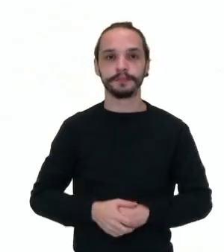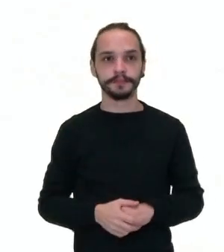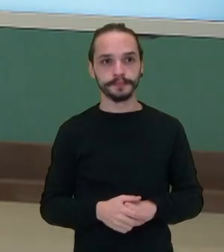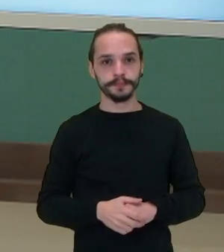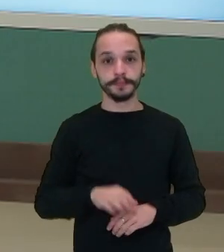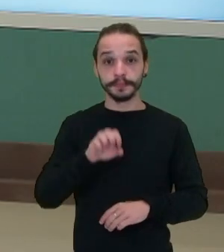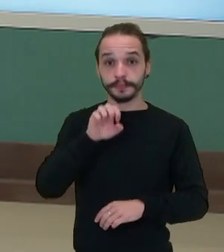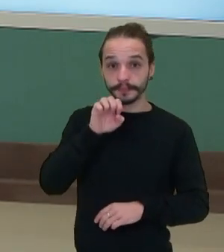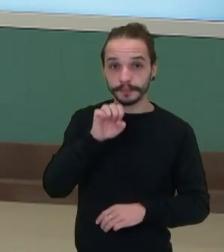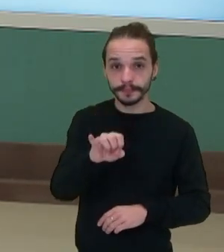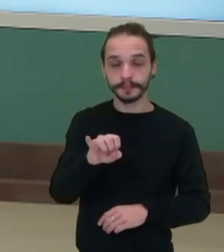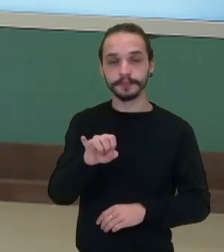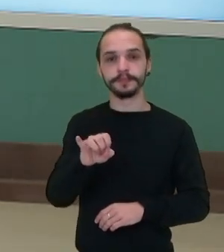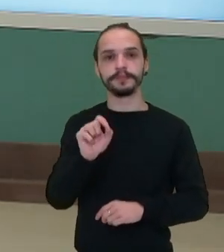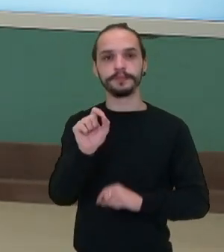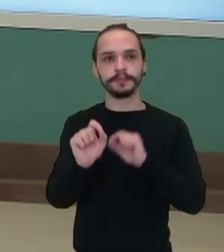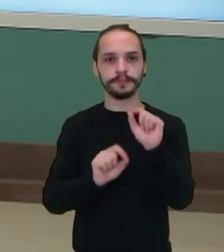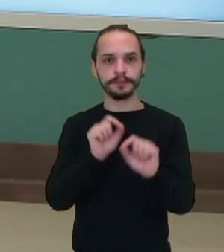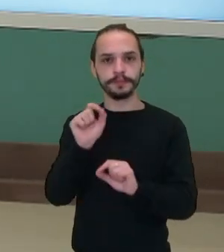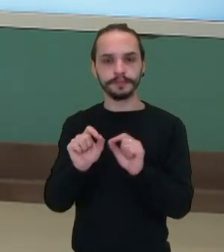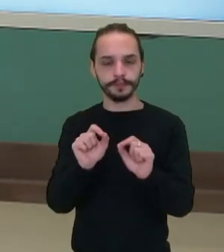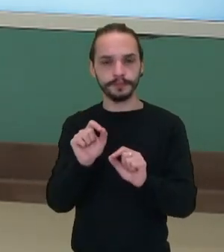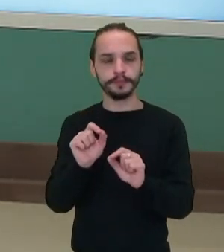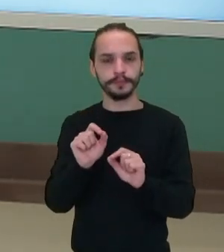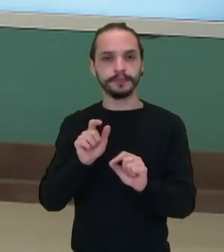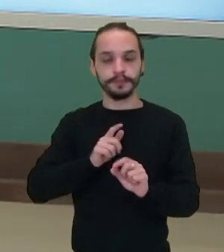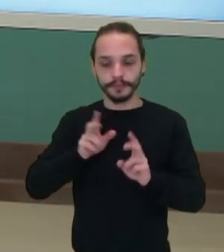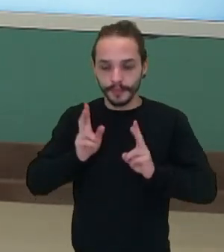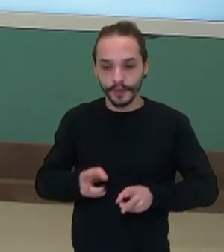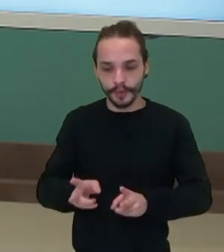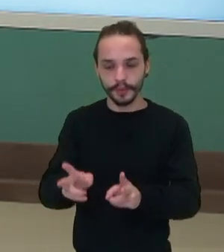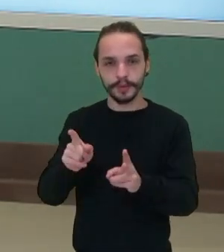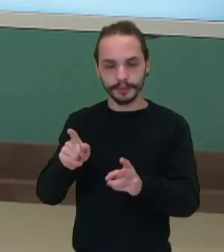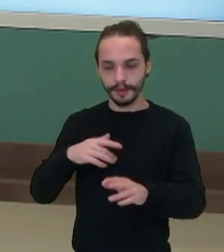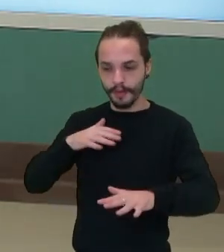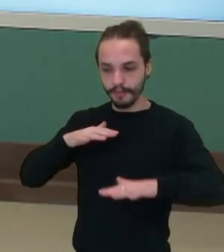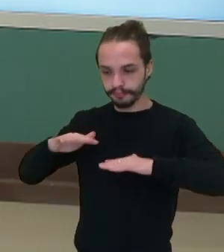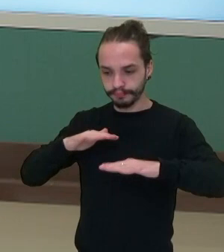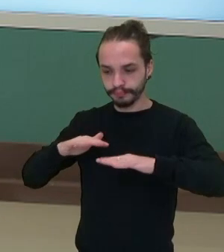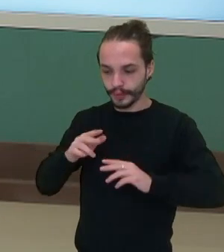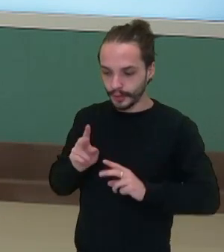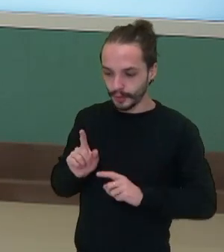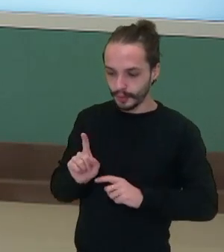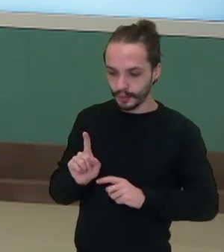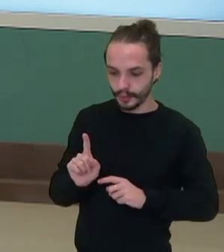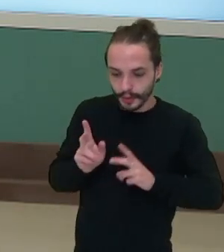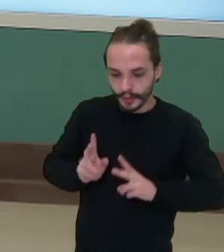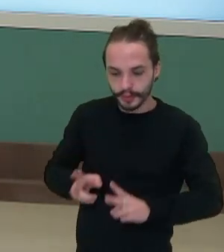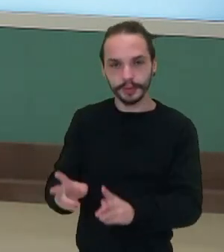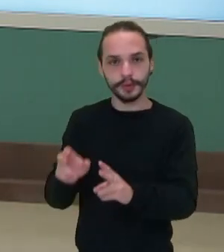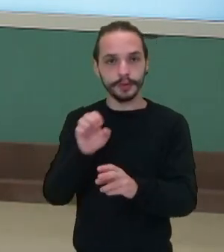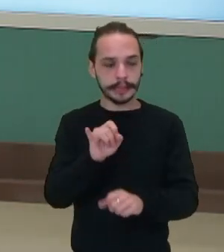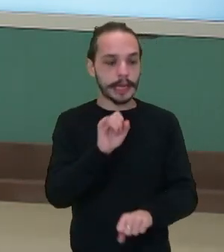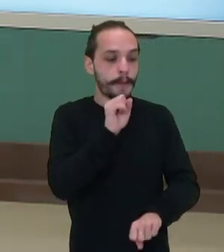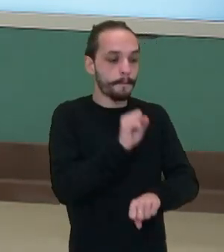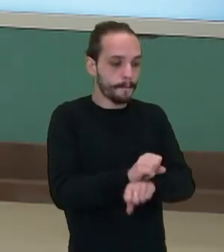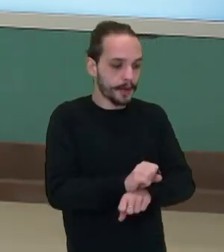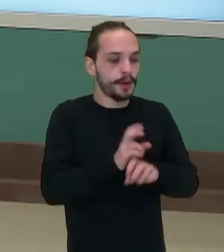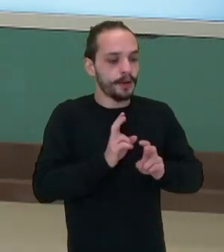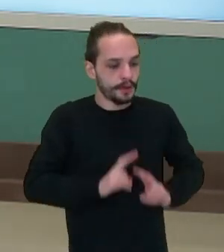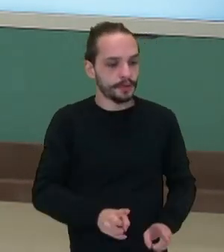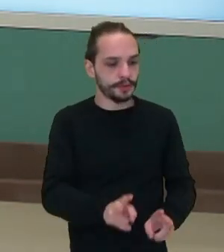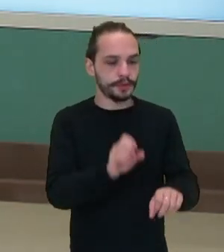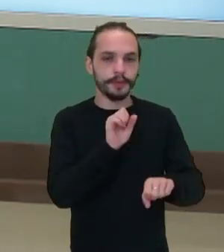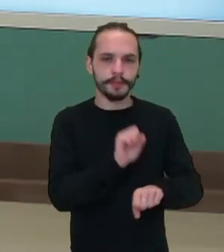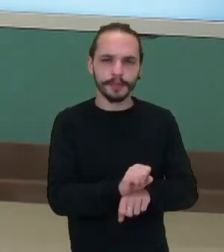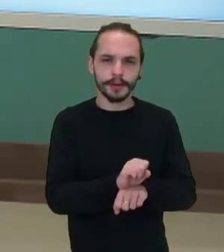se o corpo em movimento tende a permanecer em movimento, né, o corpo está em repouso, ele tende a permanecer em repouso. Só dando